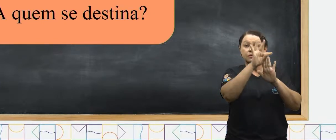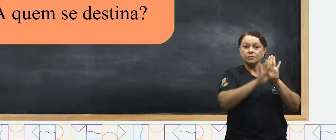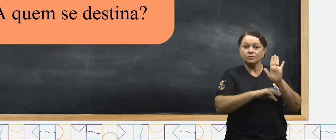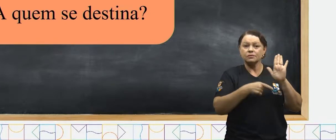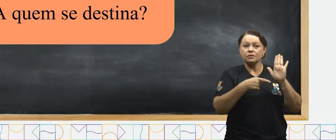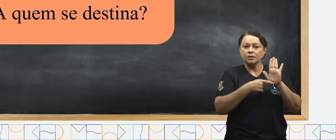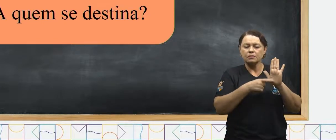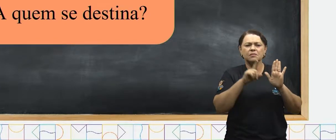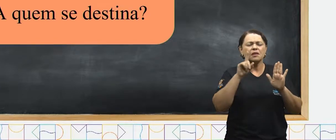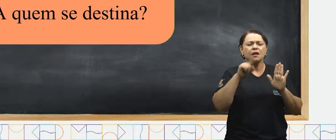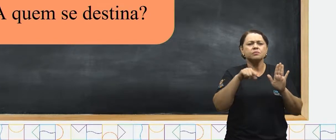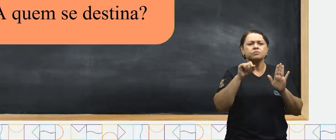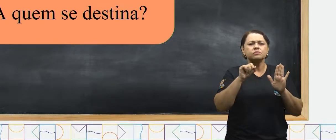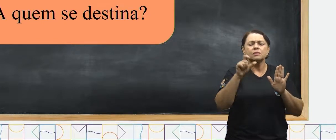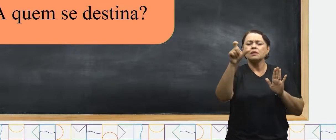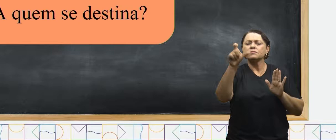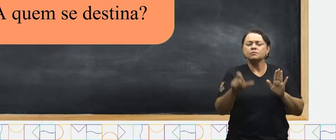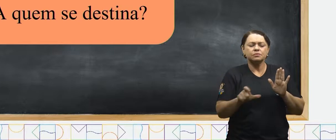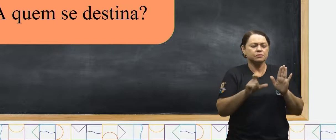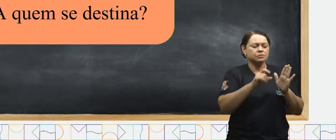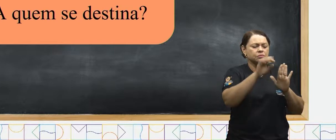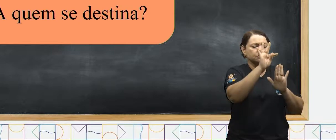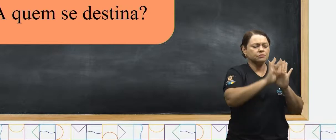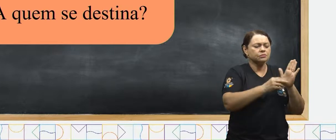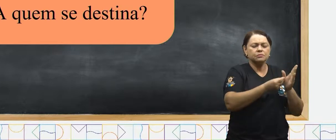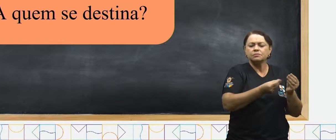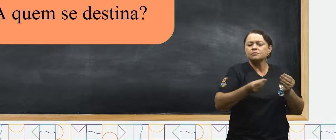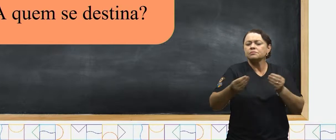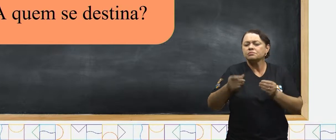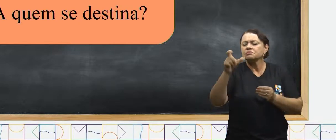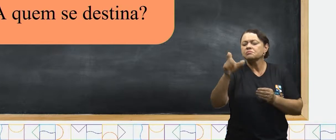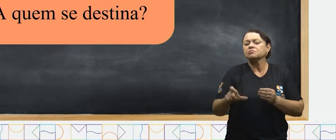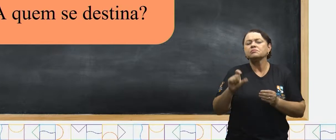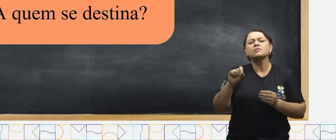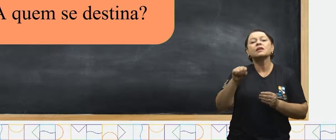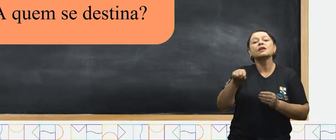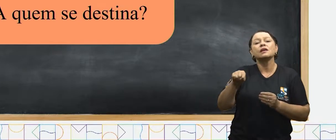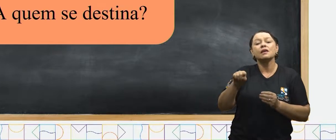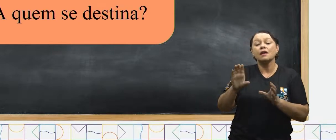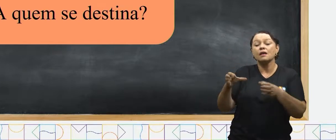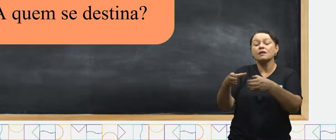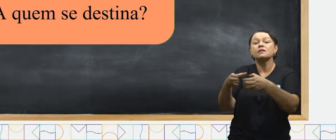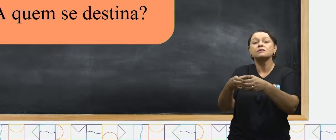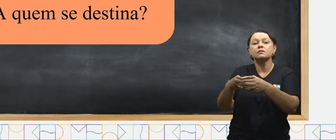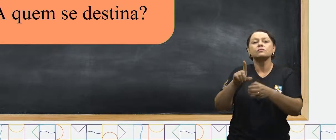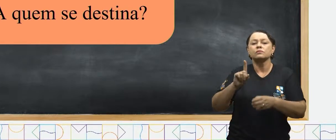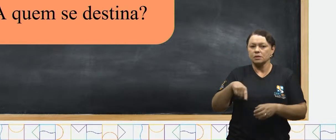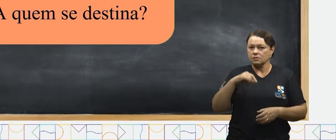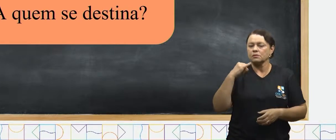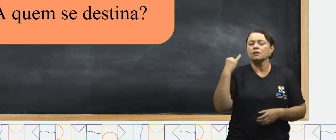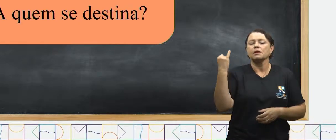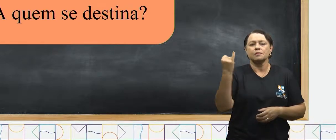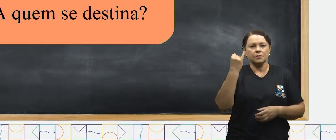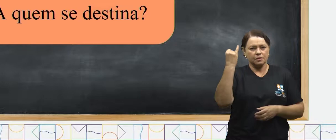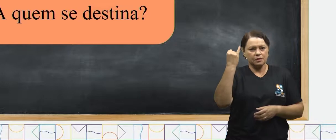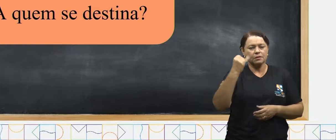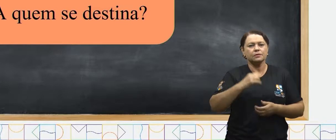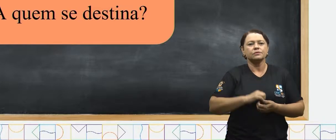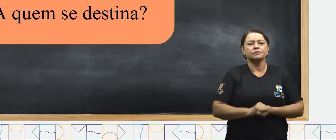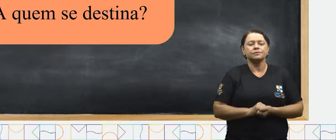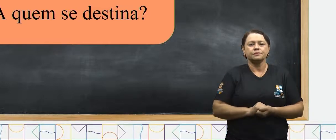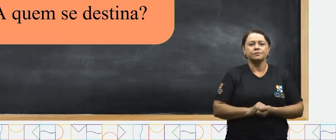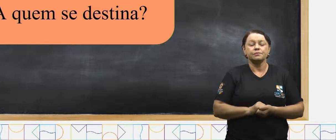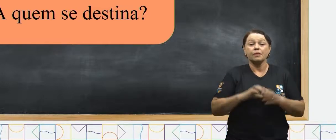se destina a alguém? Quem é esta pessoa? É muito importante este ponto.